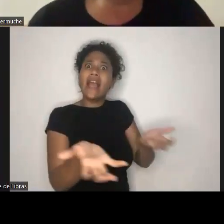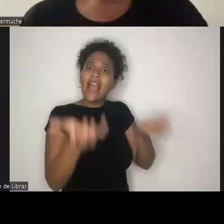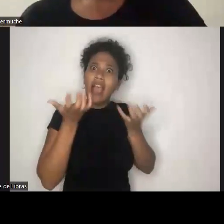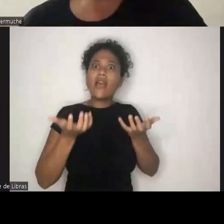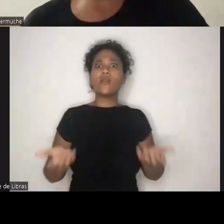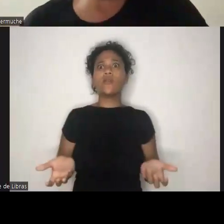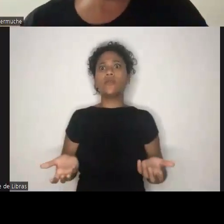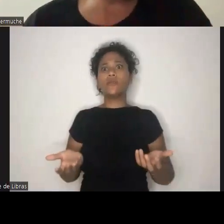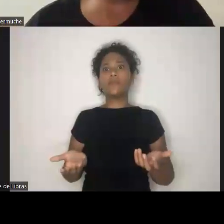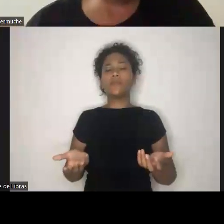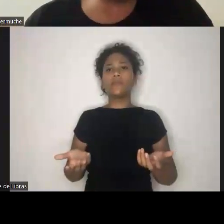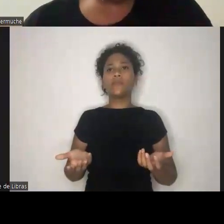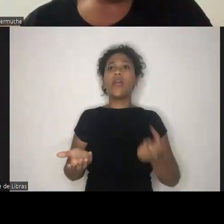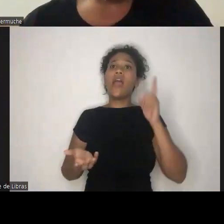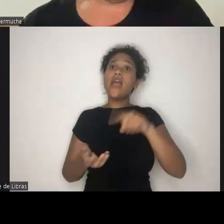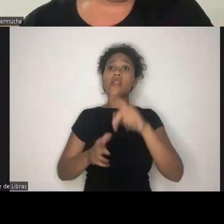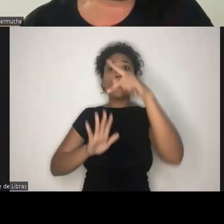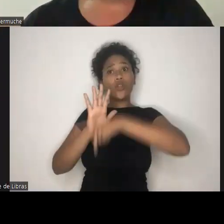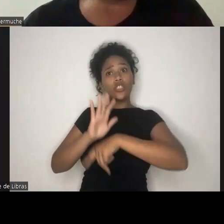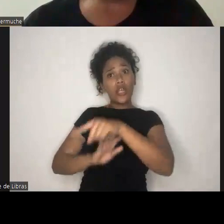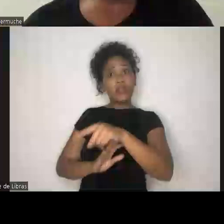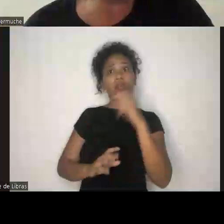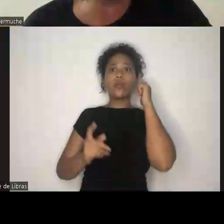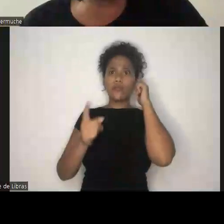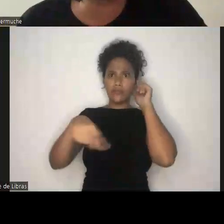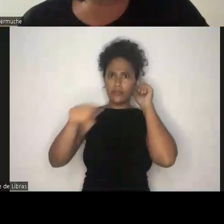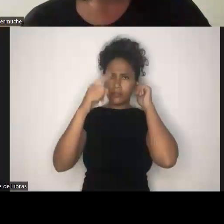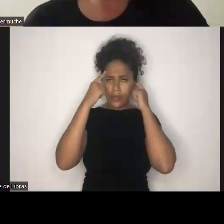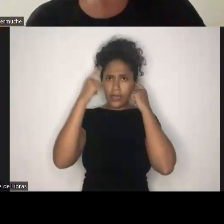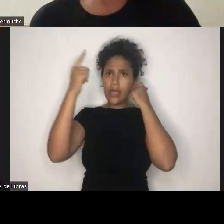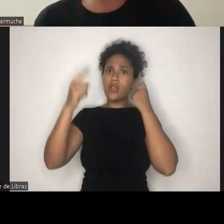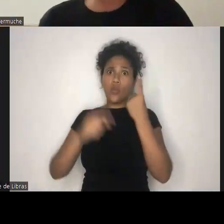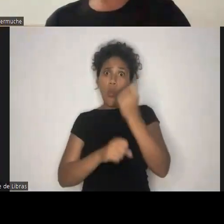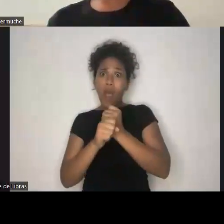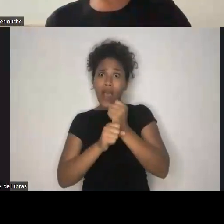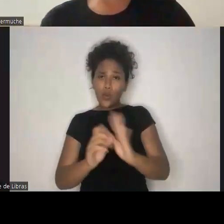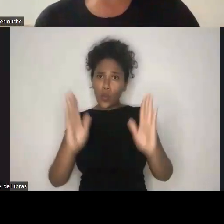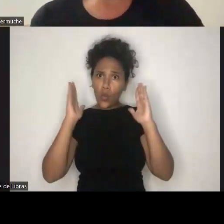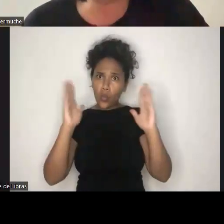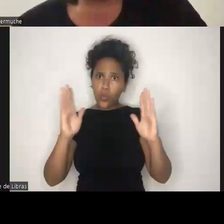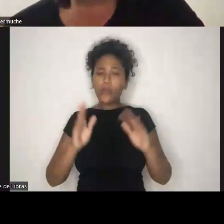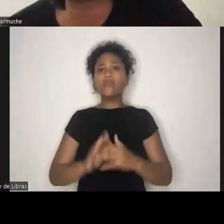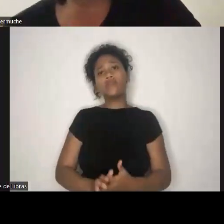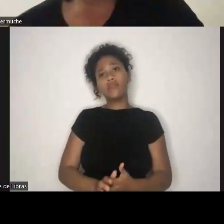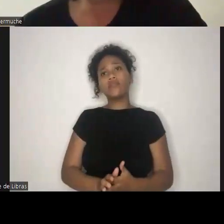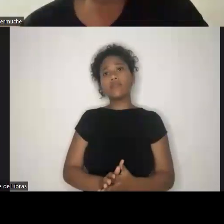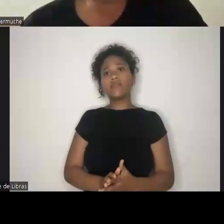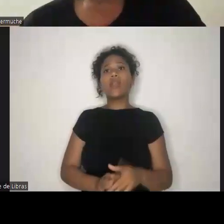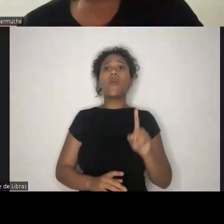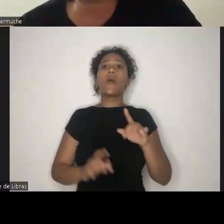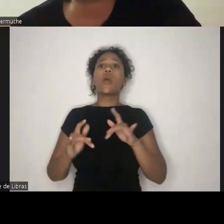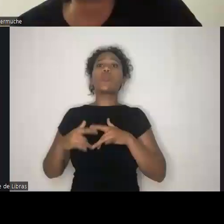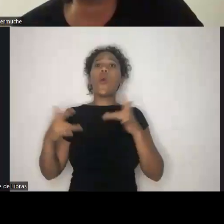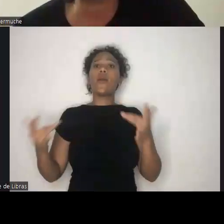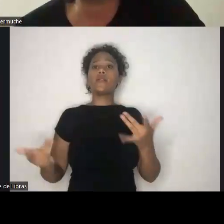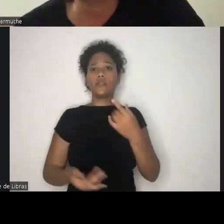projetos eu não esse projeto que vocês terem uma ideia de um ano ele foi praticamente uma doação eu